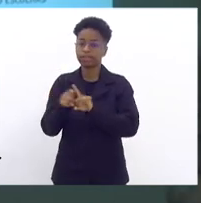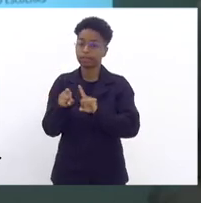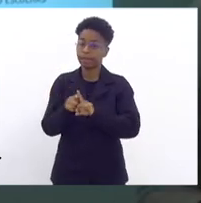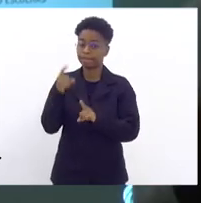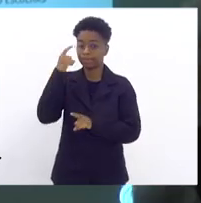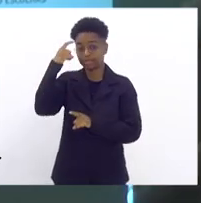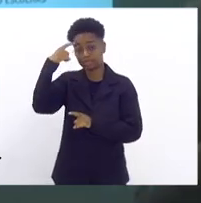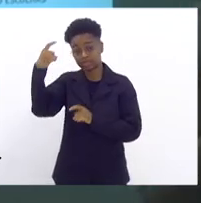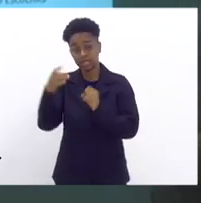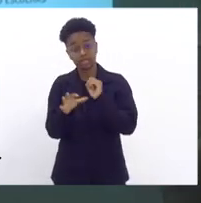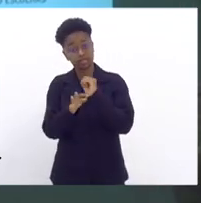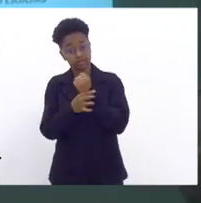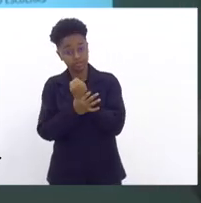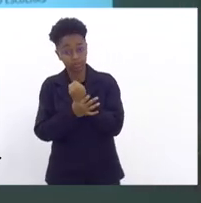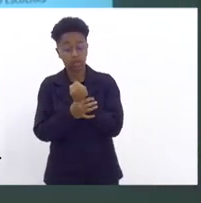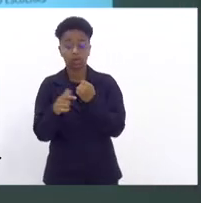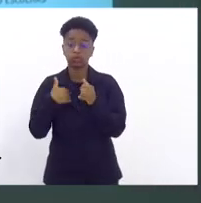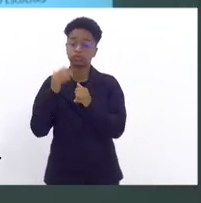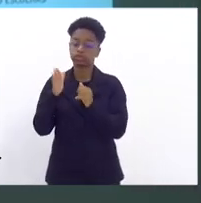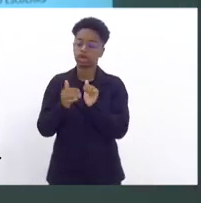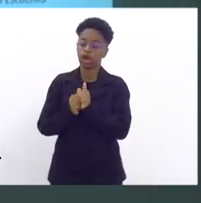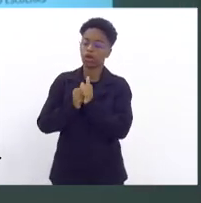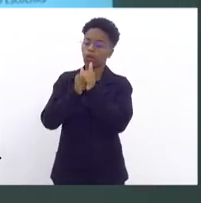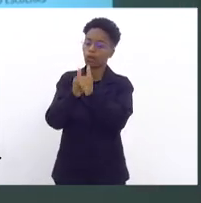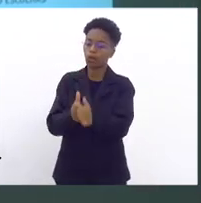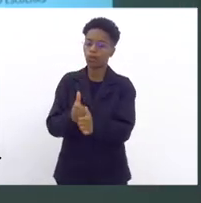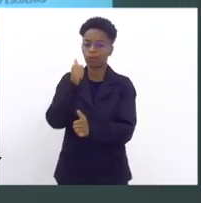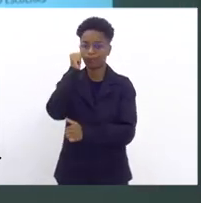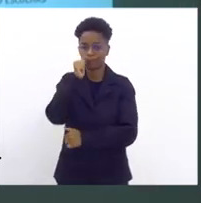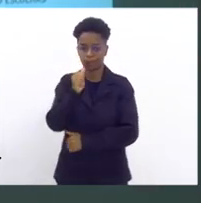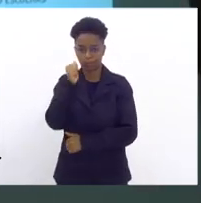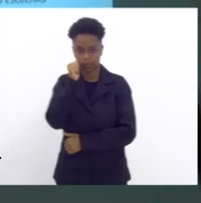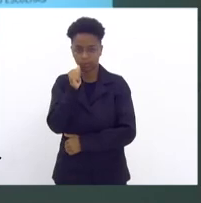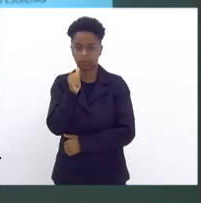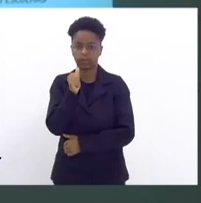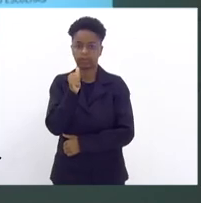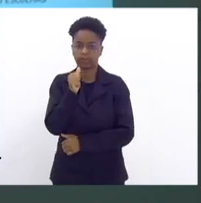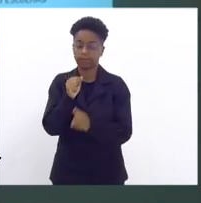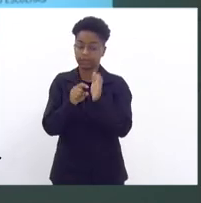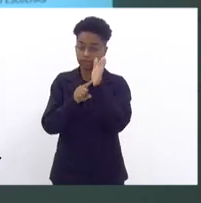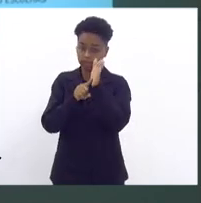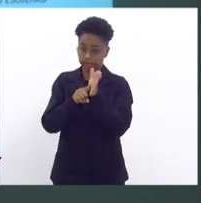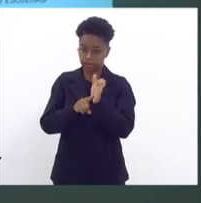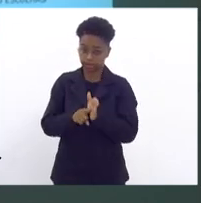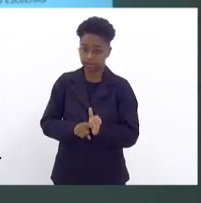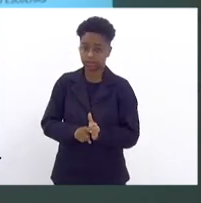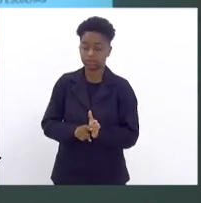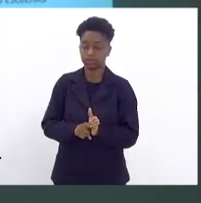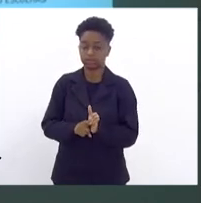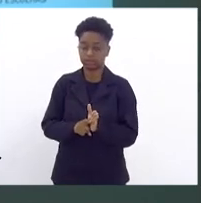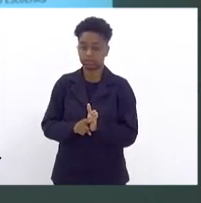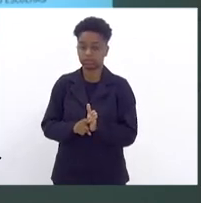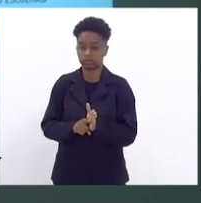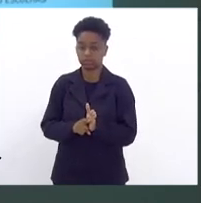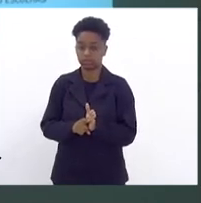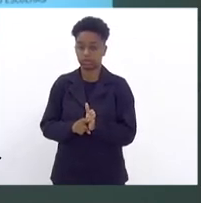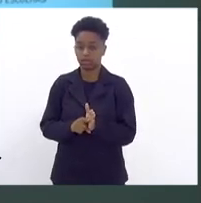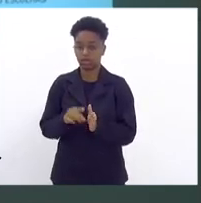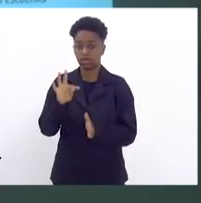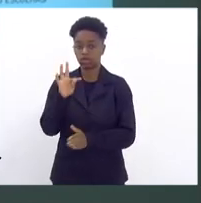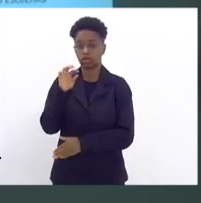eu já acompanhei uma mulher né para tanto um exame de uma tomografia